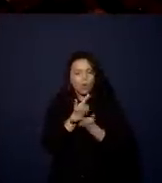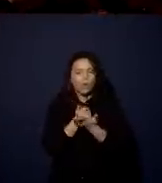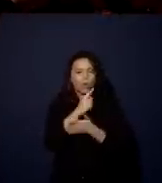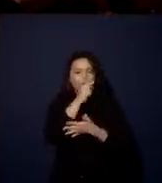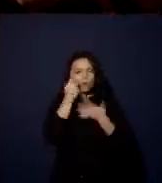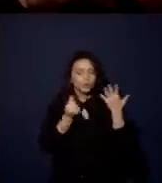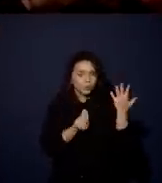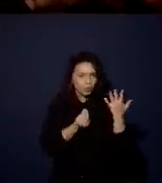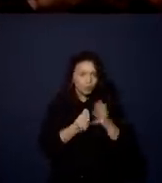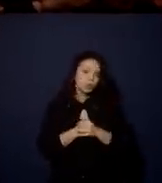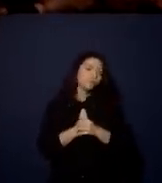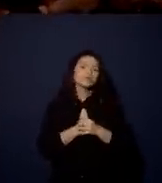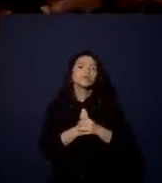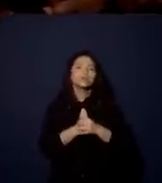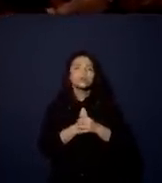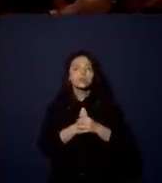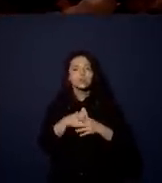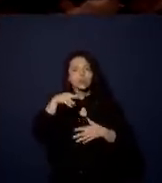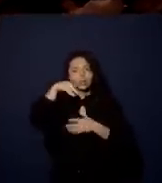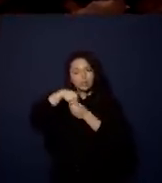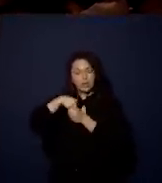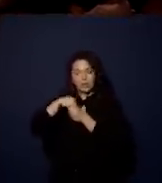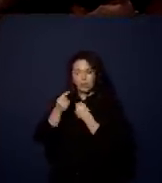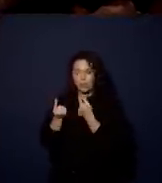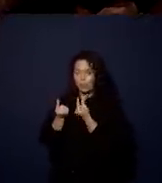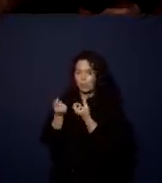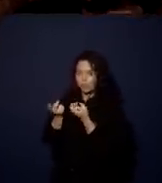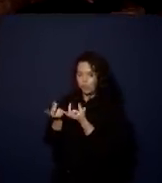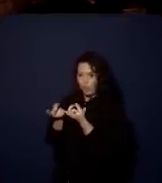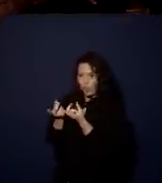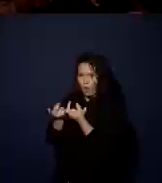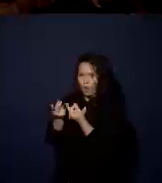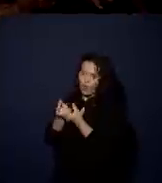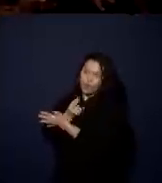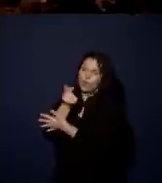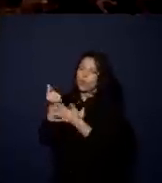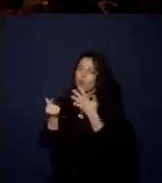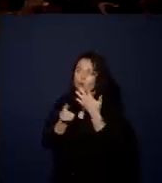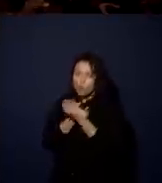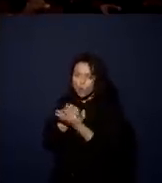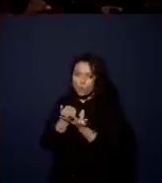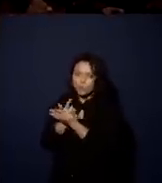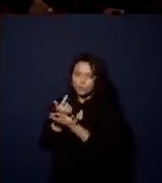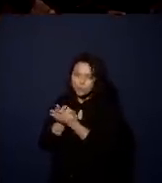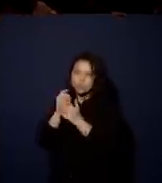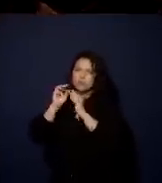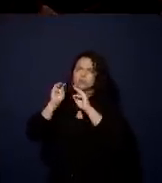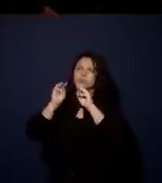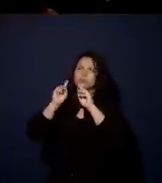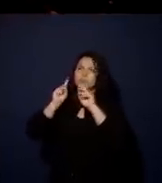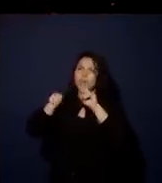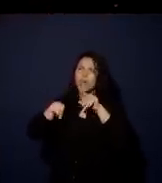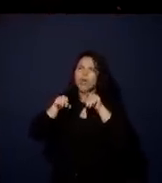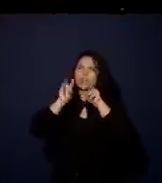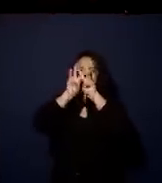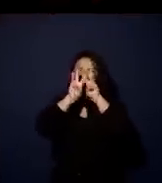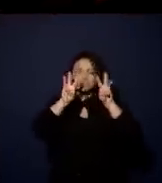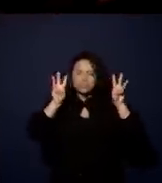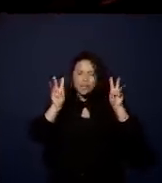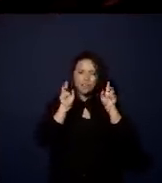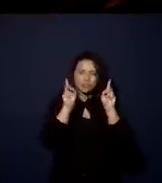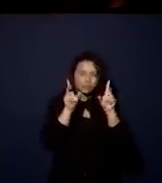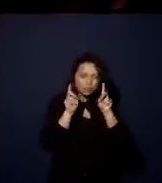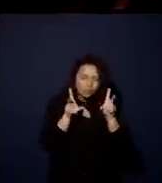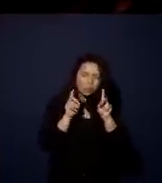eu acho que dentro dessa equação né do e-commerce pegando um pouco gancho né Desse futuro se a gente e talvez